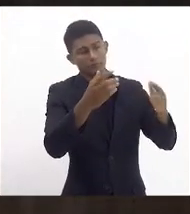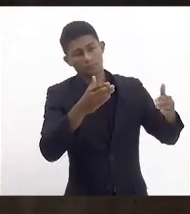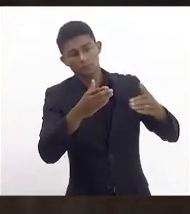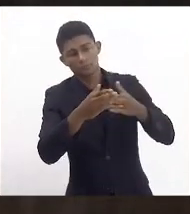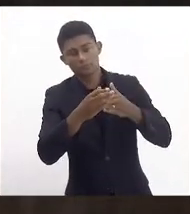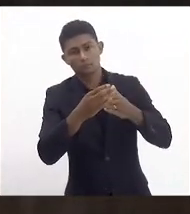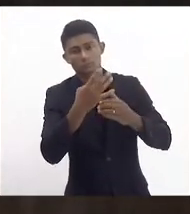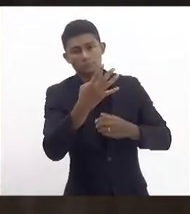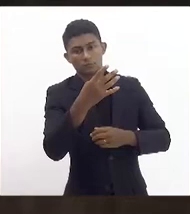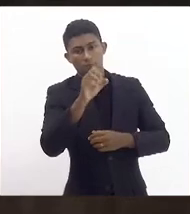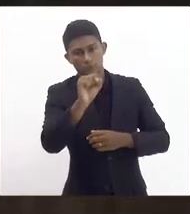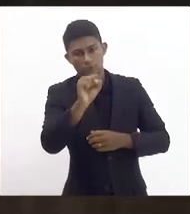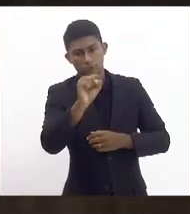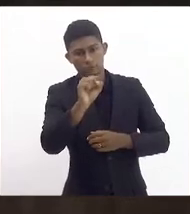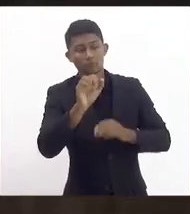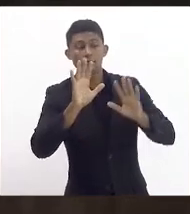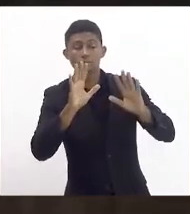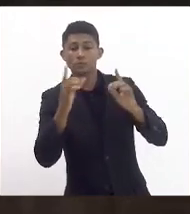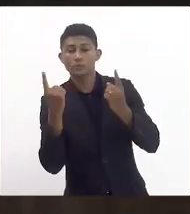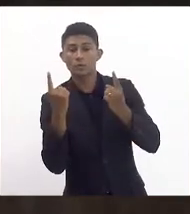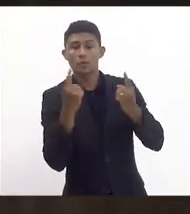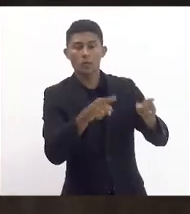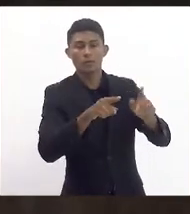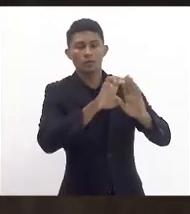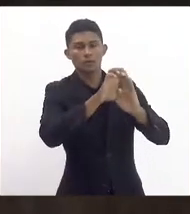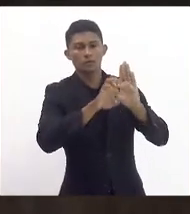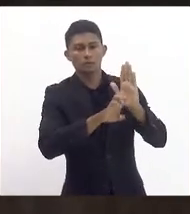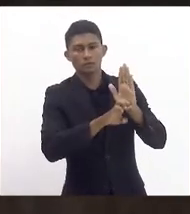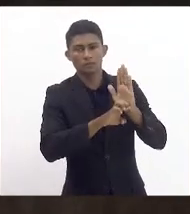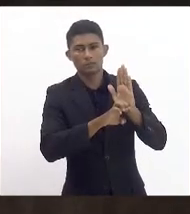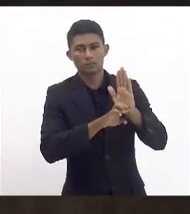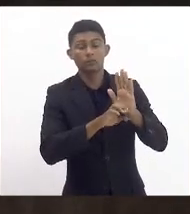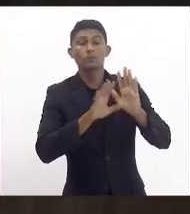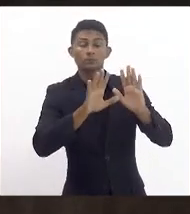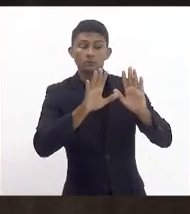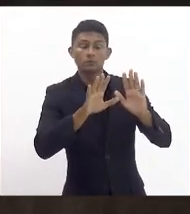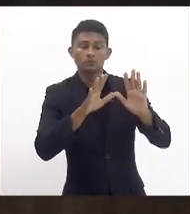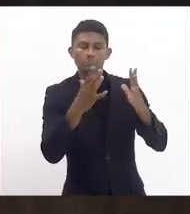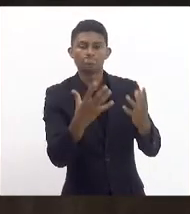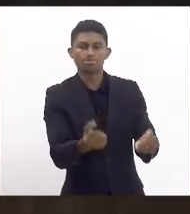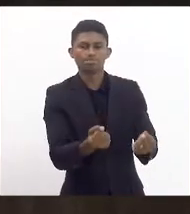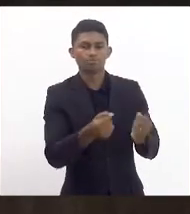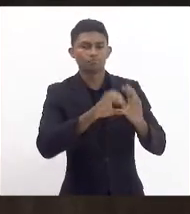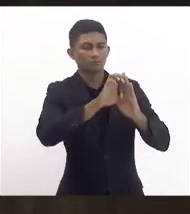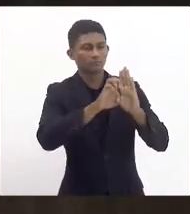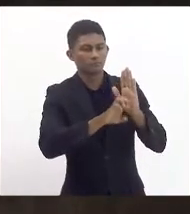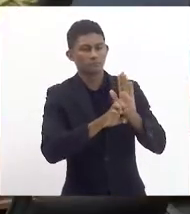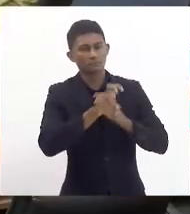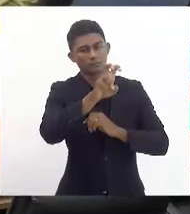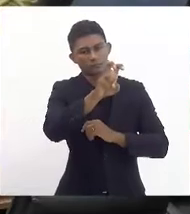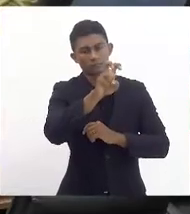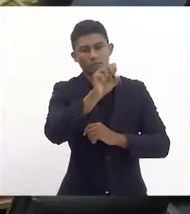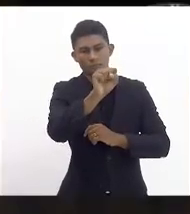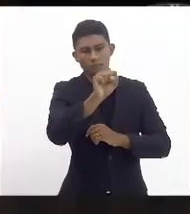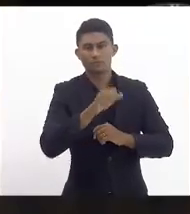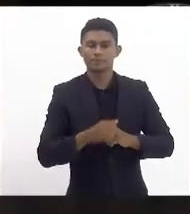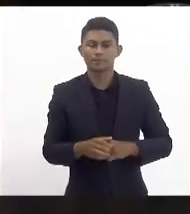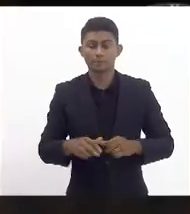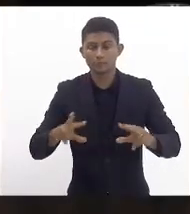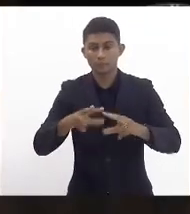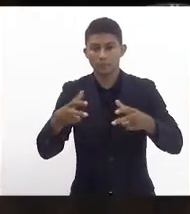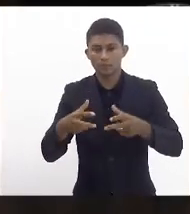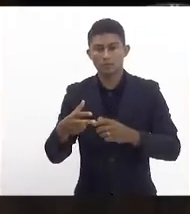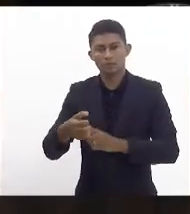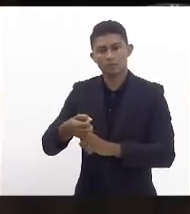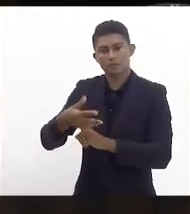a 48 e contrário à emenda 58. Perdão, em favorável à emenda 58. Pela Comissão de Ciência e